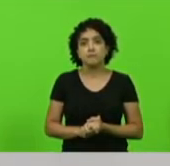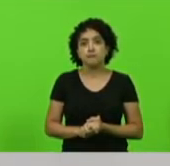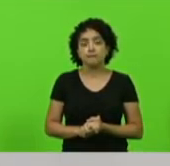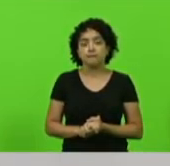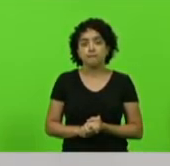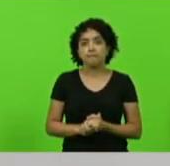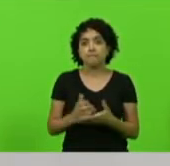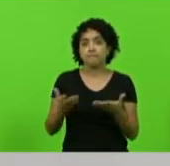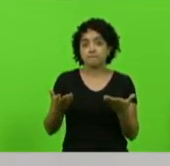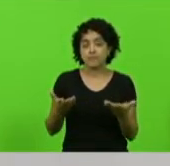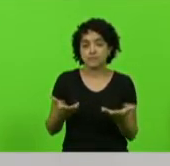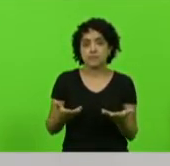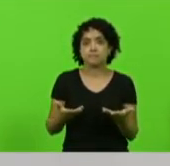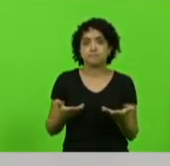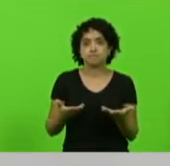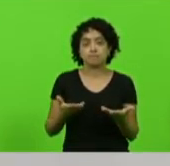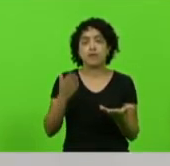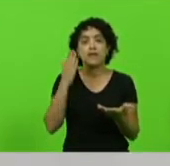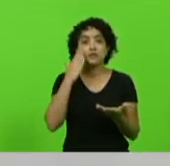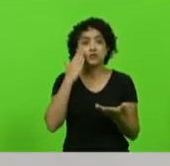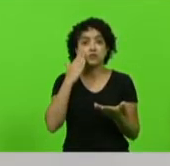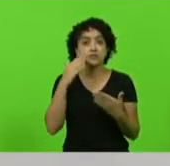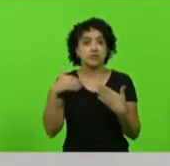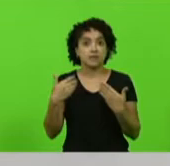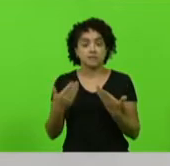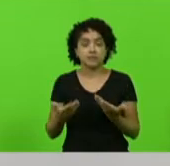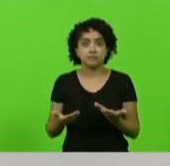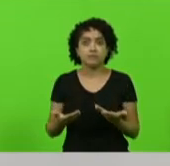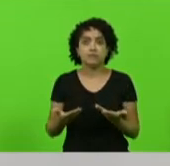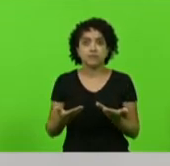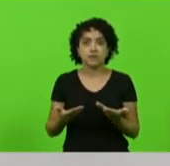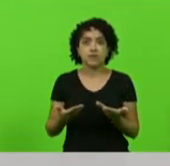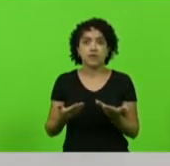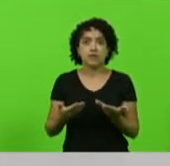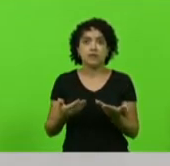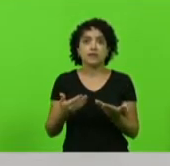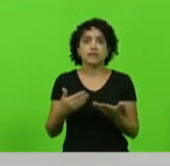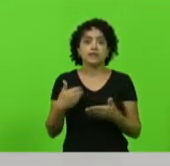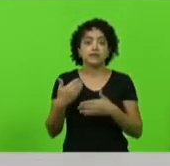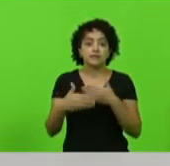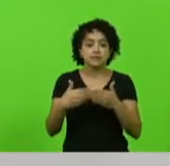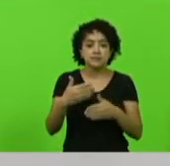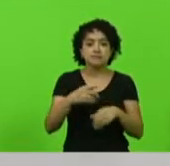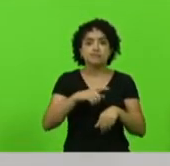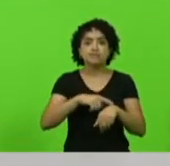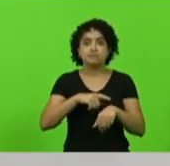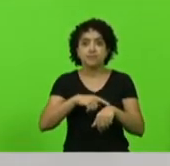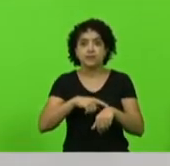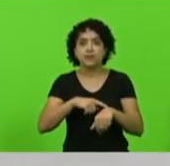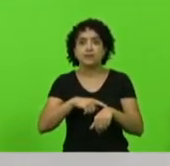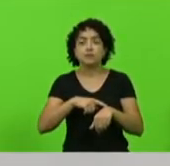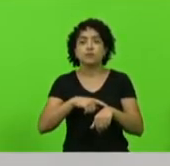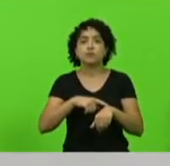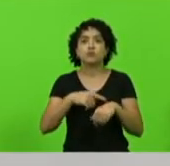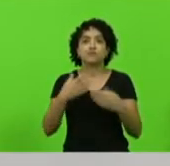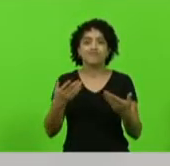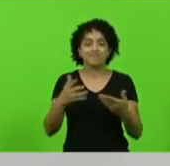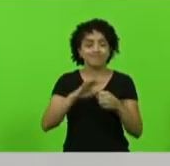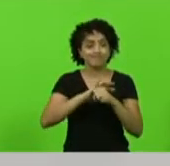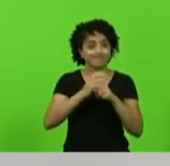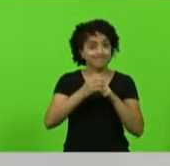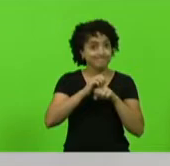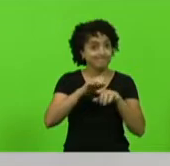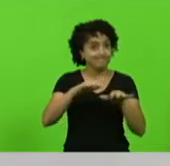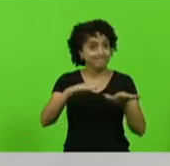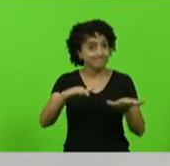Por fim, a gente sabe que, nesse tempo de que a pandemia, ela dá